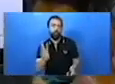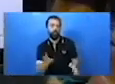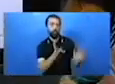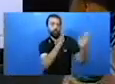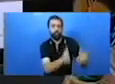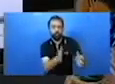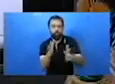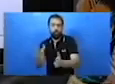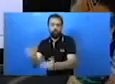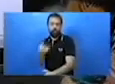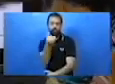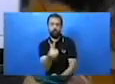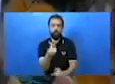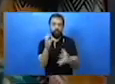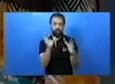6 grupinhos.